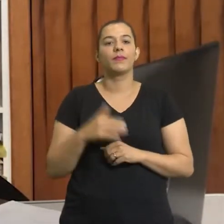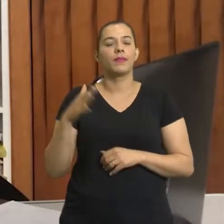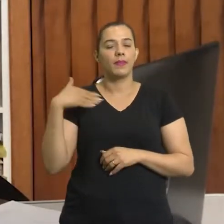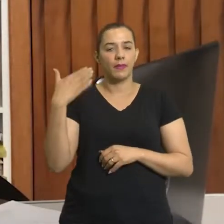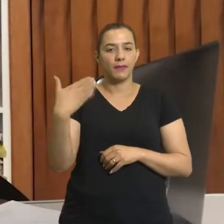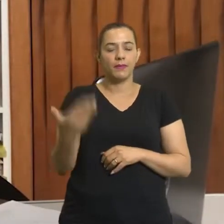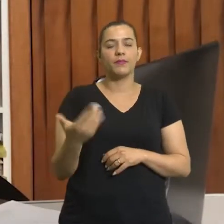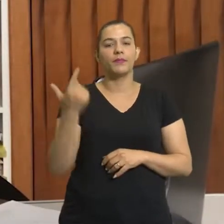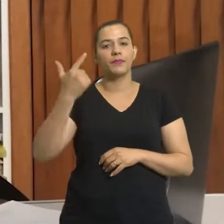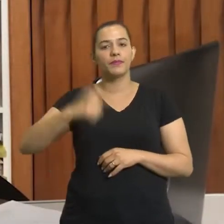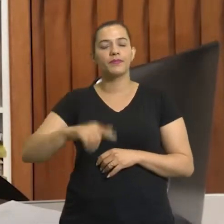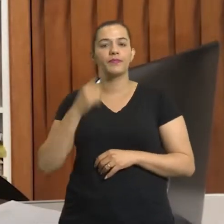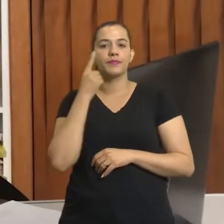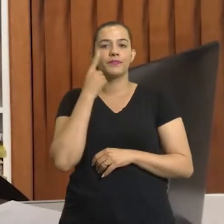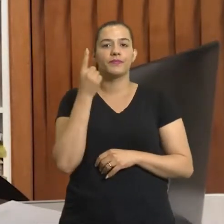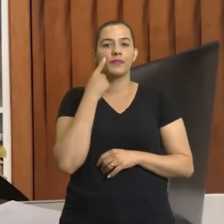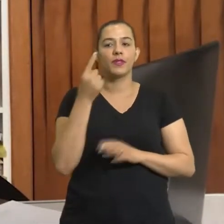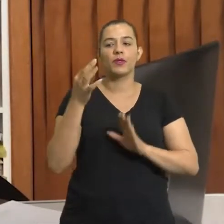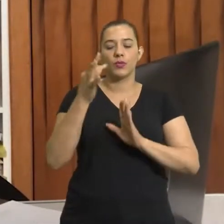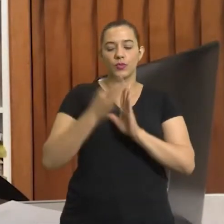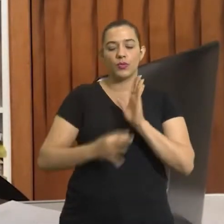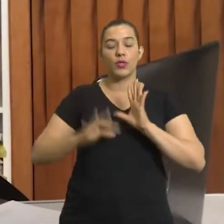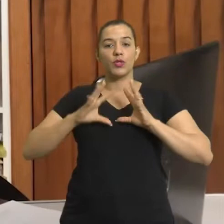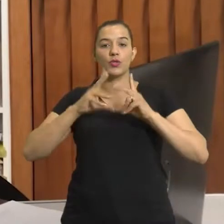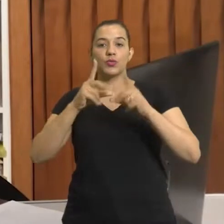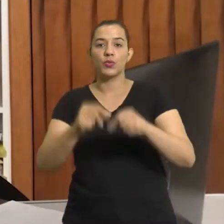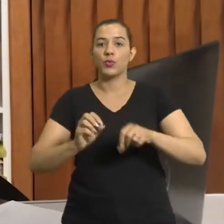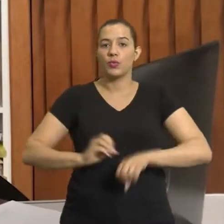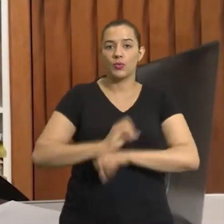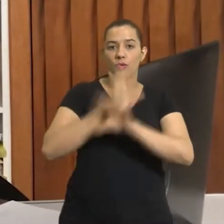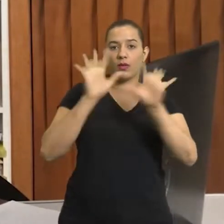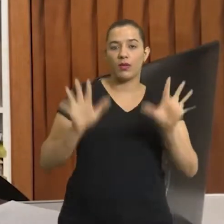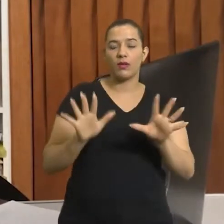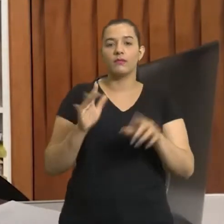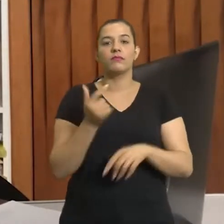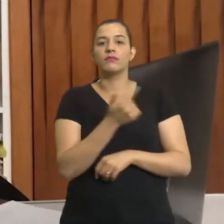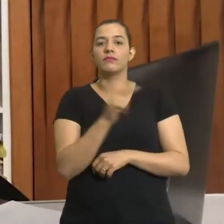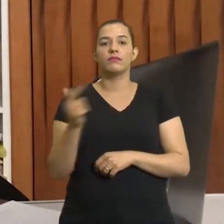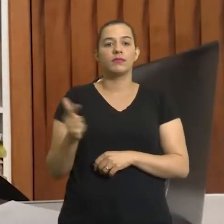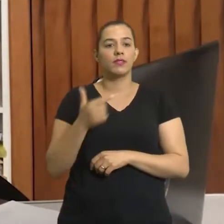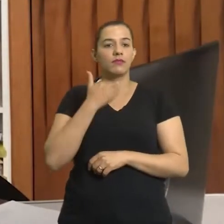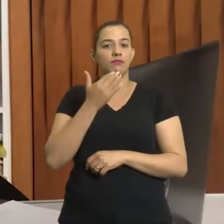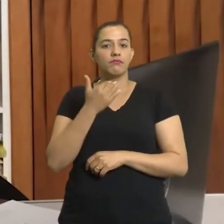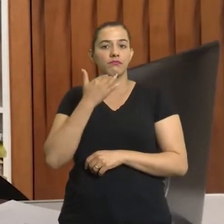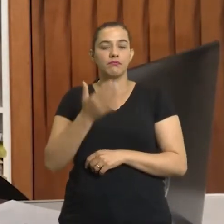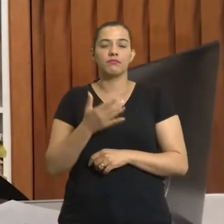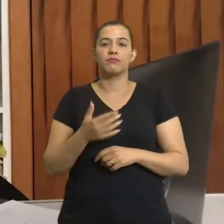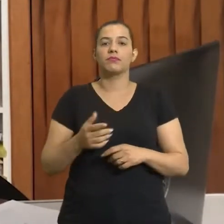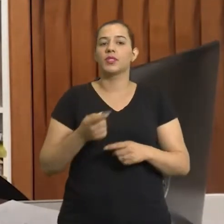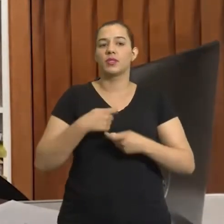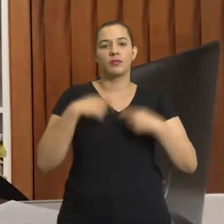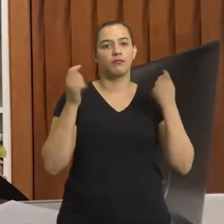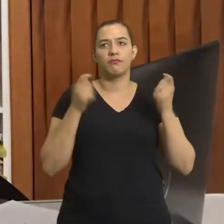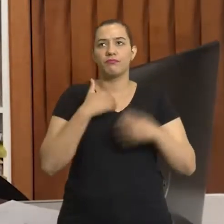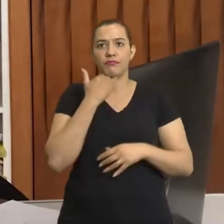frente que o texto, ele nunca é totalmente explícito, porque seria impossível a gente fazer isso, né? Se o autor, se a pessoa